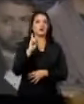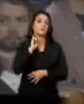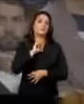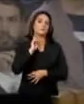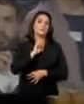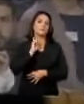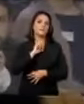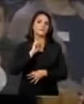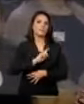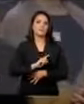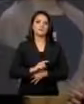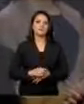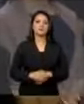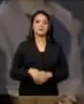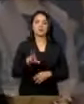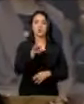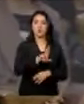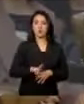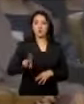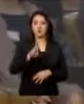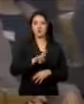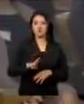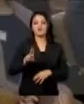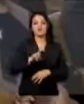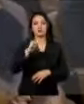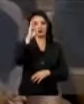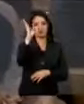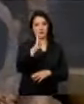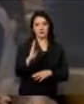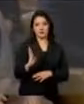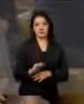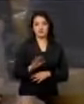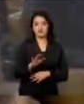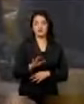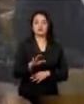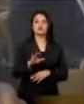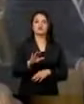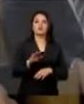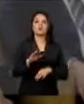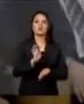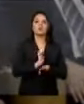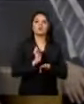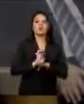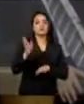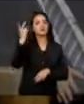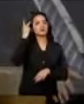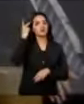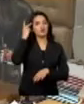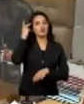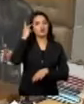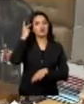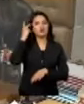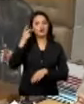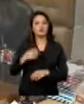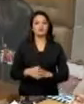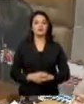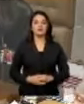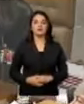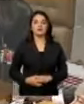Gerais, Universidade Brasil, de Fernandópolis, Estado de São Paulo. Sejam todos muito